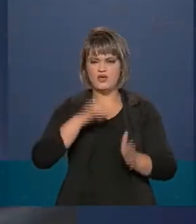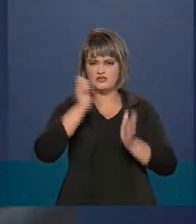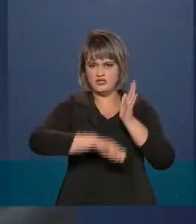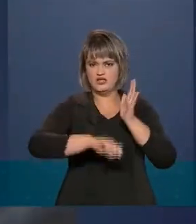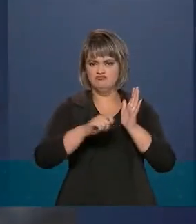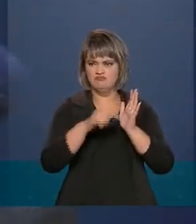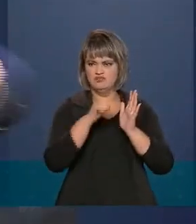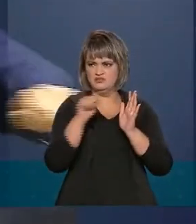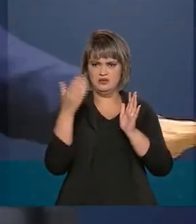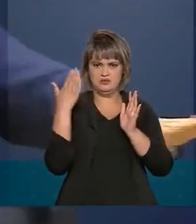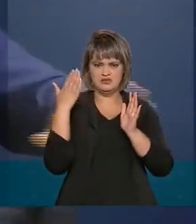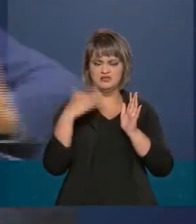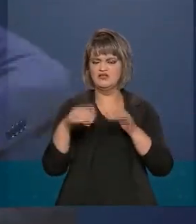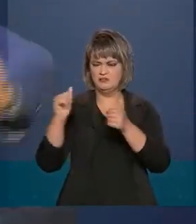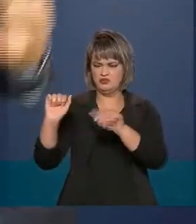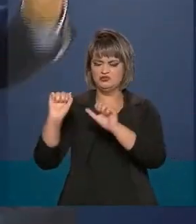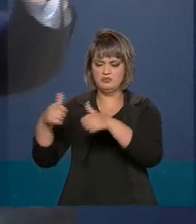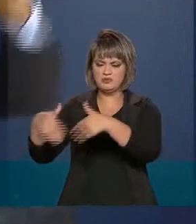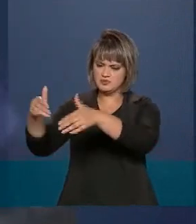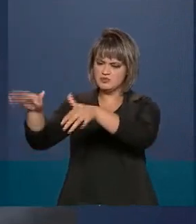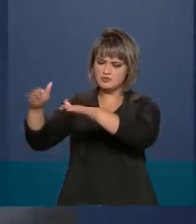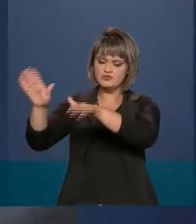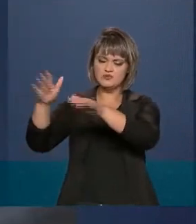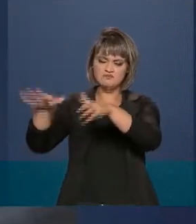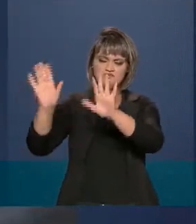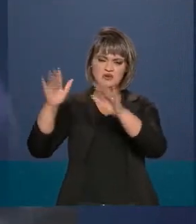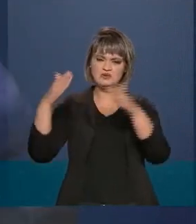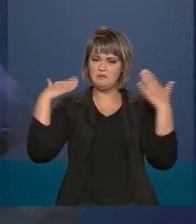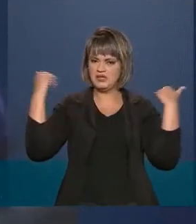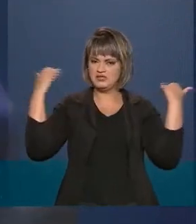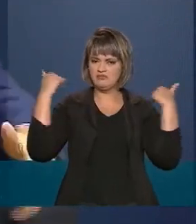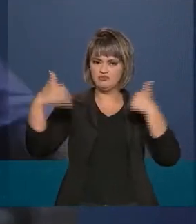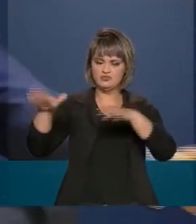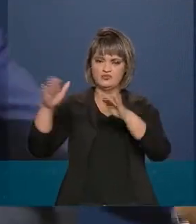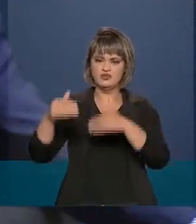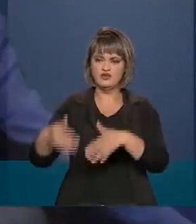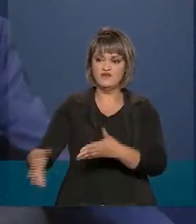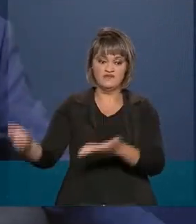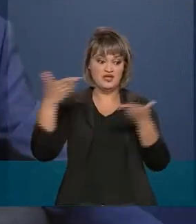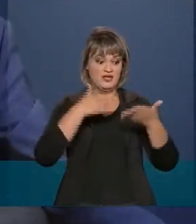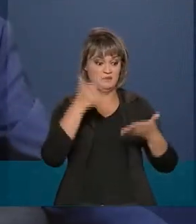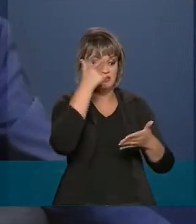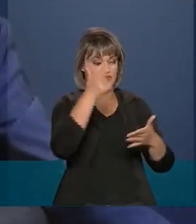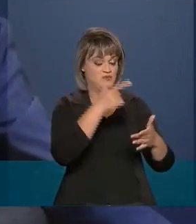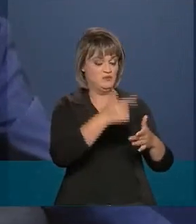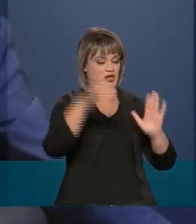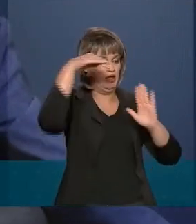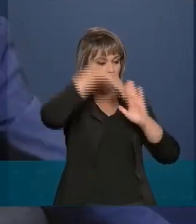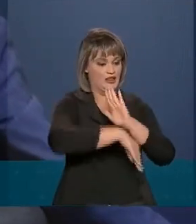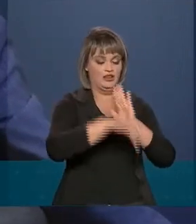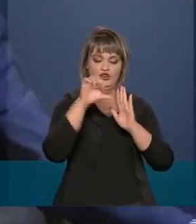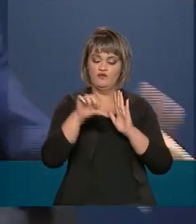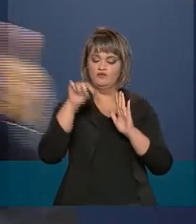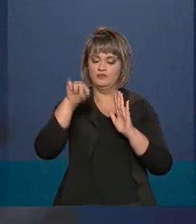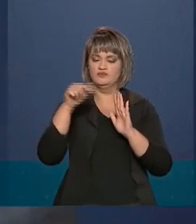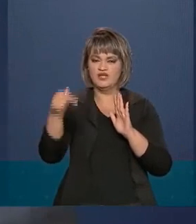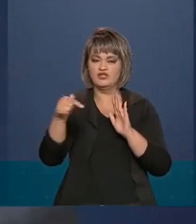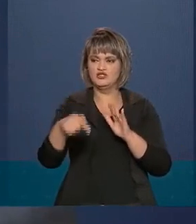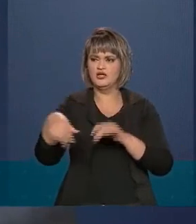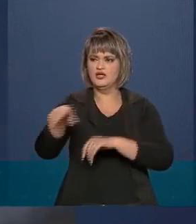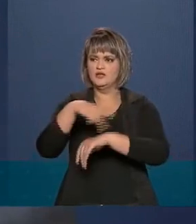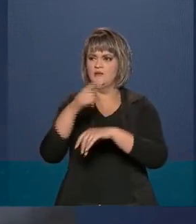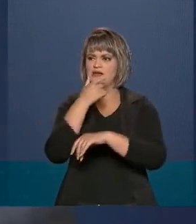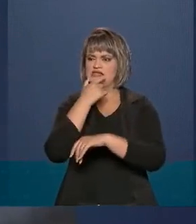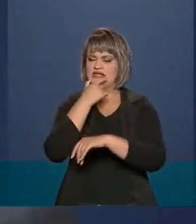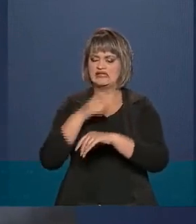uma semana atrás, estão dispensados. Pode passear lá fora. Vieram aqui para prever uma queda de 9,7 e que a Inglaterra